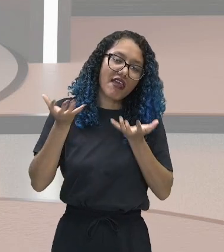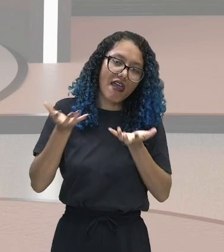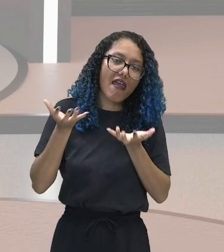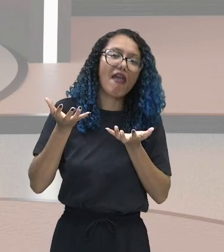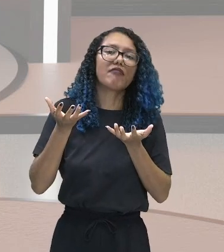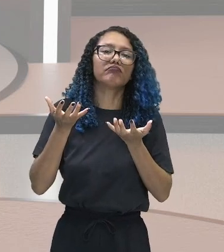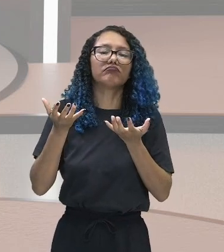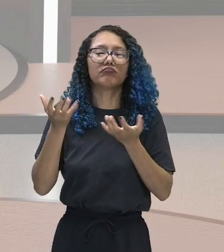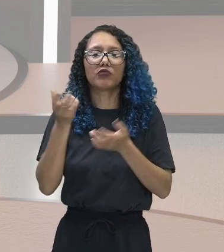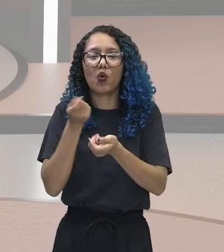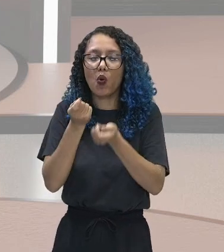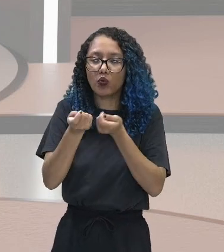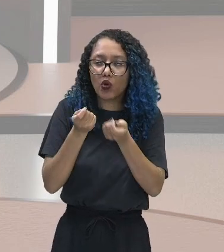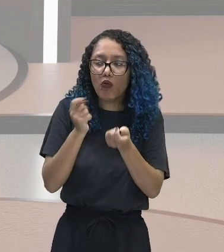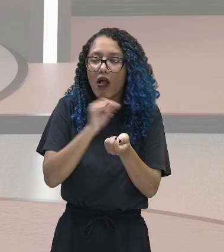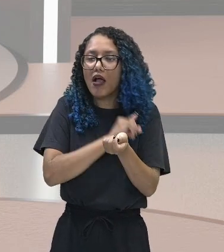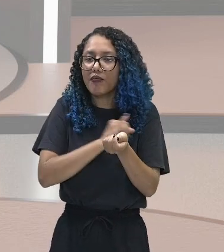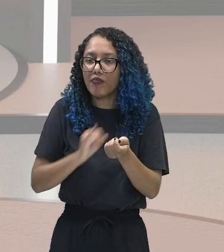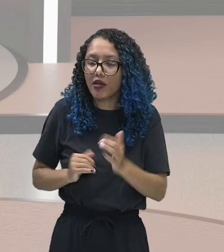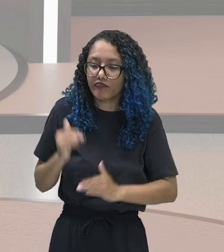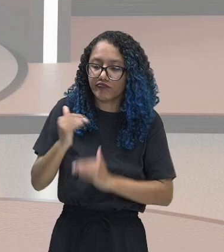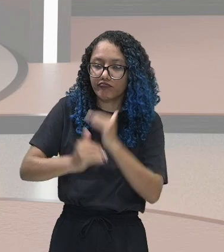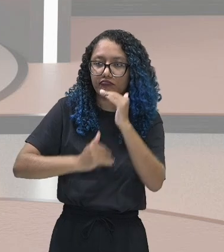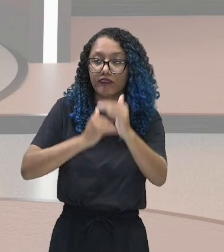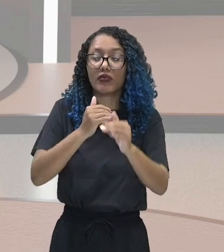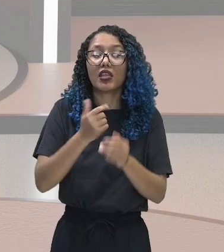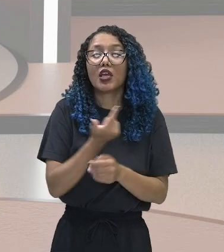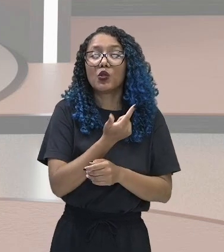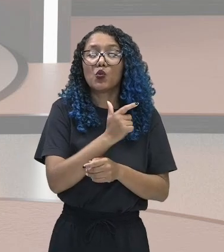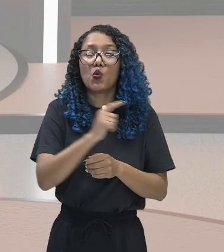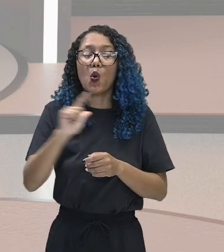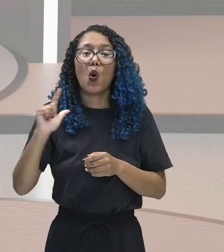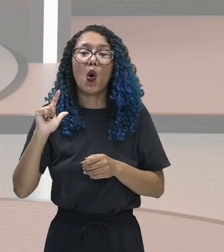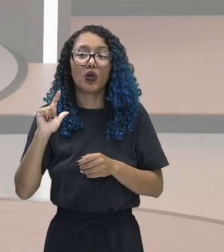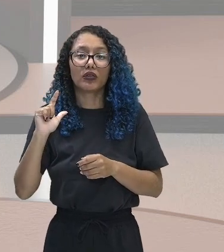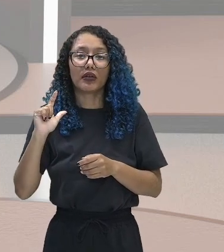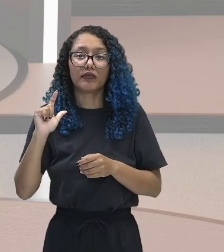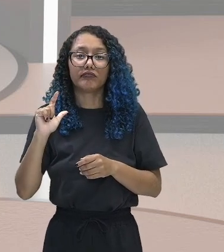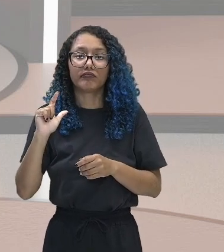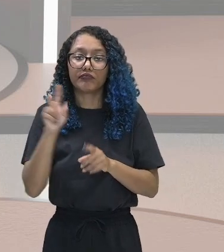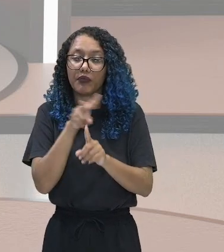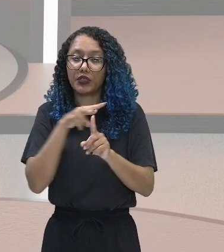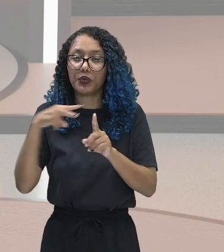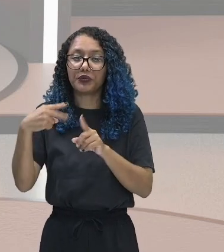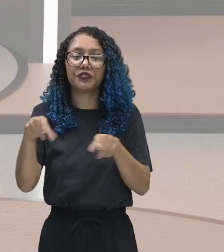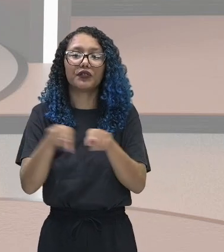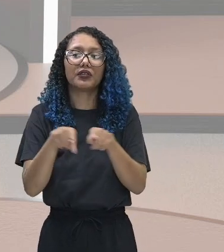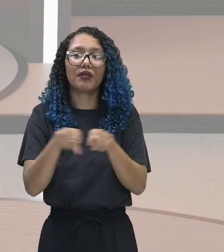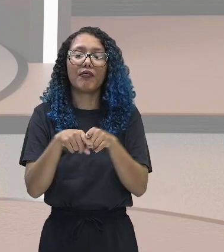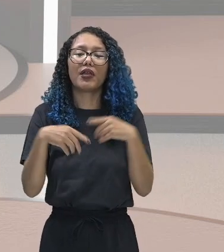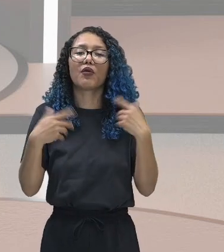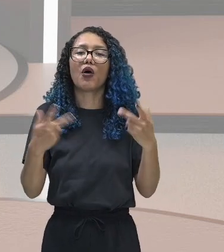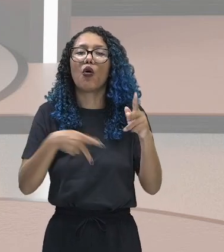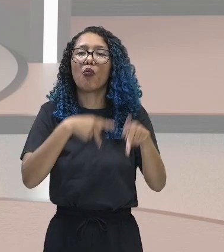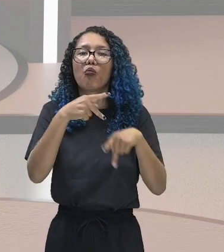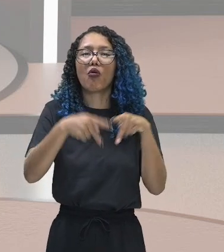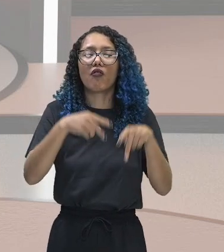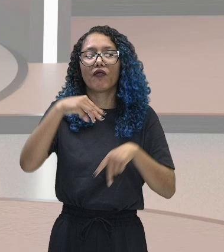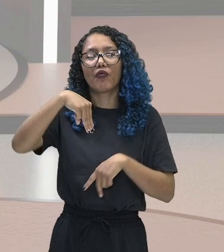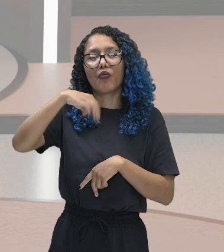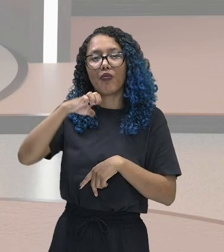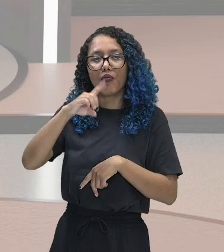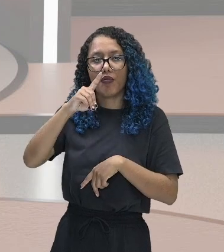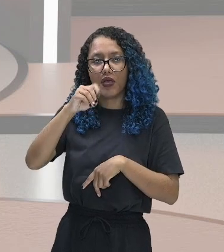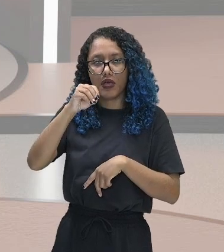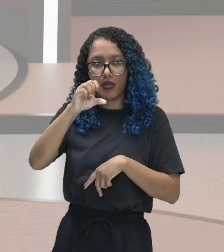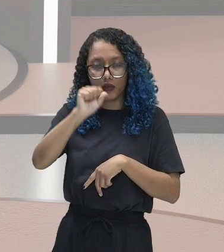outro lado, qual é a visão que a gente vai ter que ter? Opa! Tem, então, aí um povo, que são os medos, que estão começando a fazer a